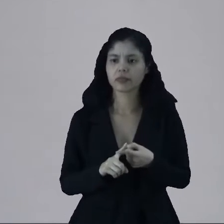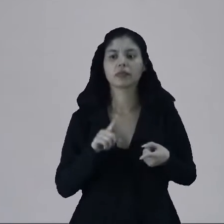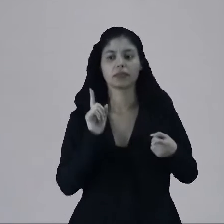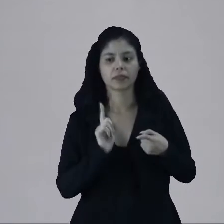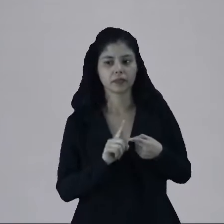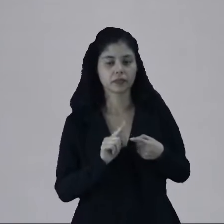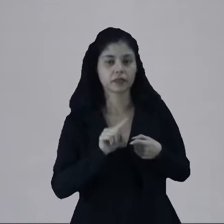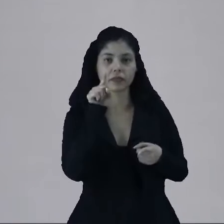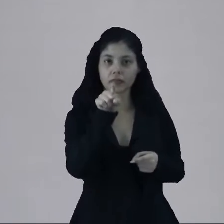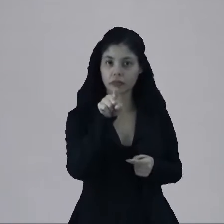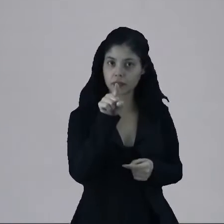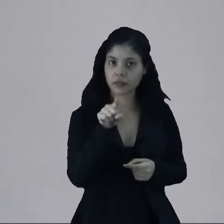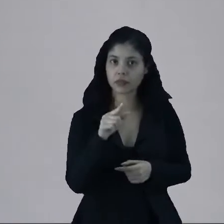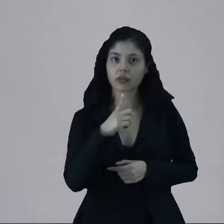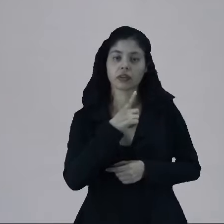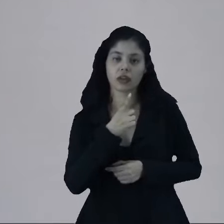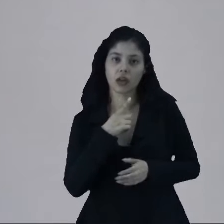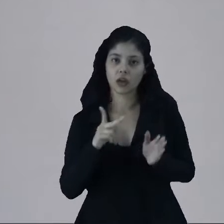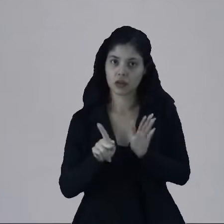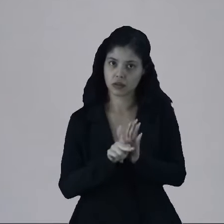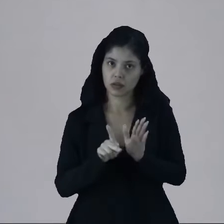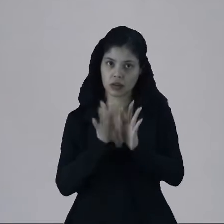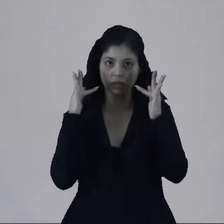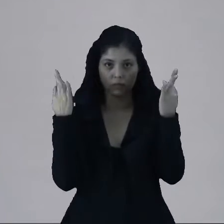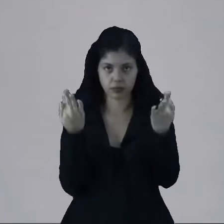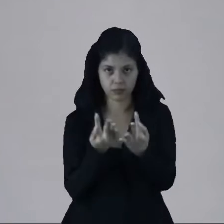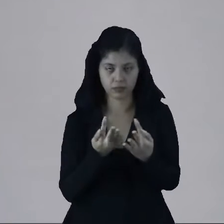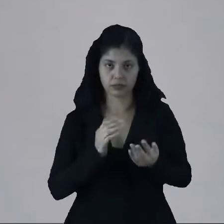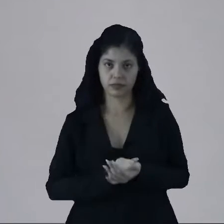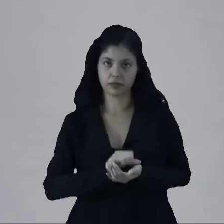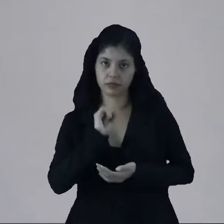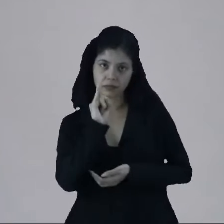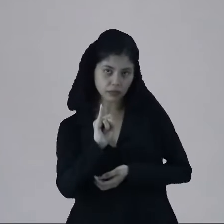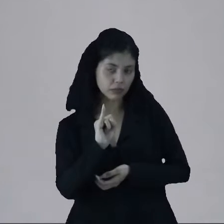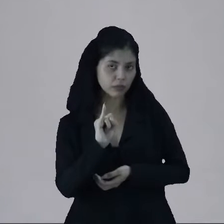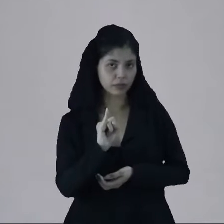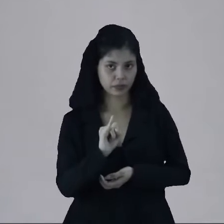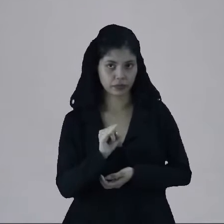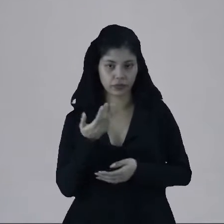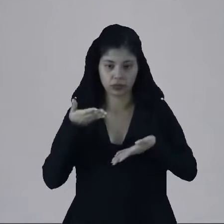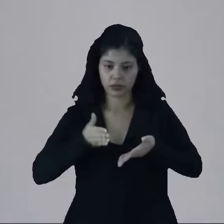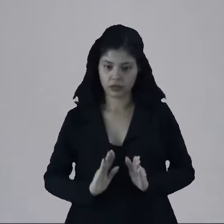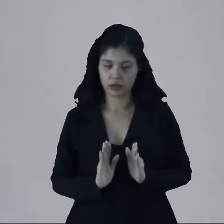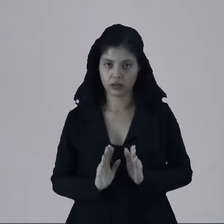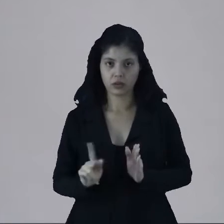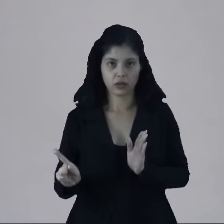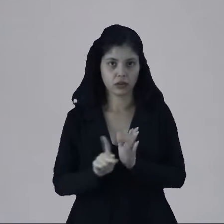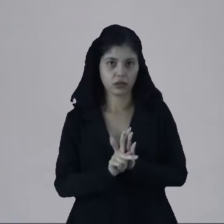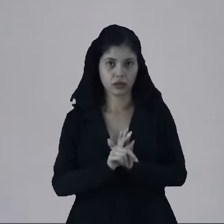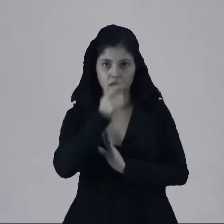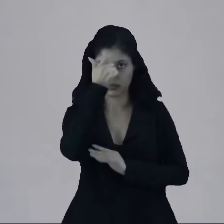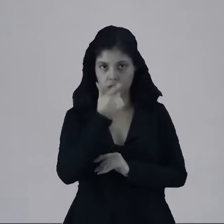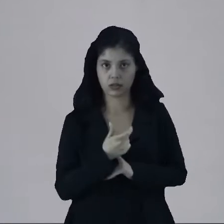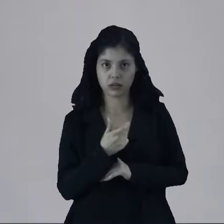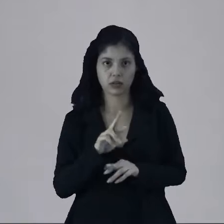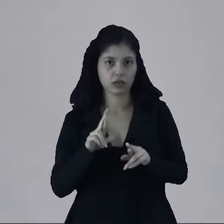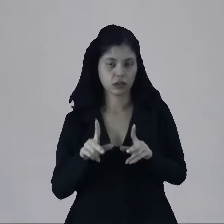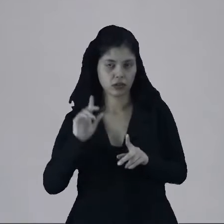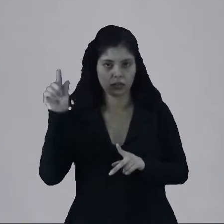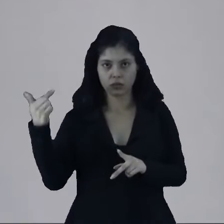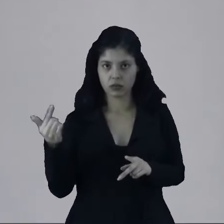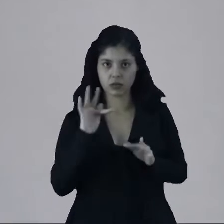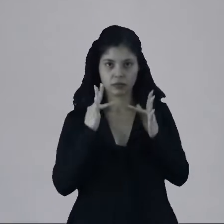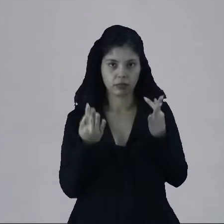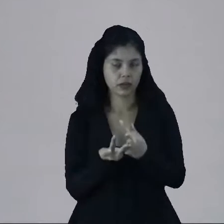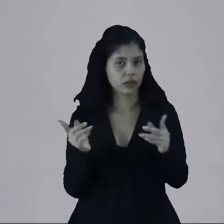genética? Porque você herda o tipo sanguíneo da sua família. Então, você não vai nascer com um tipo sanguíneo totalmente diferente